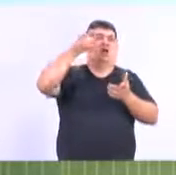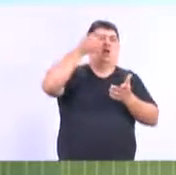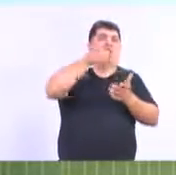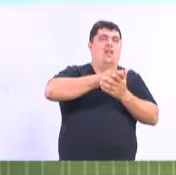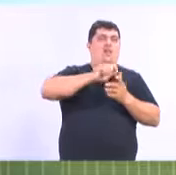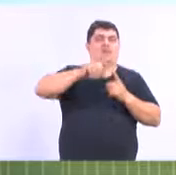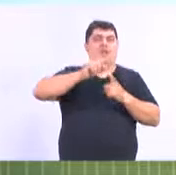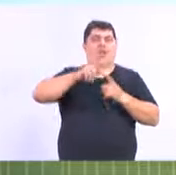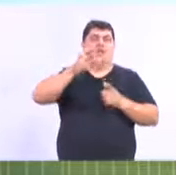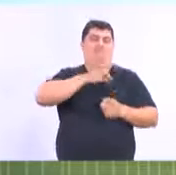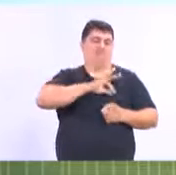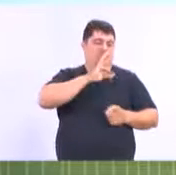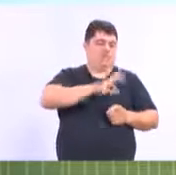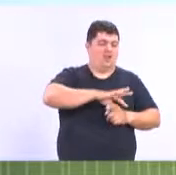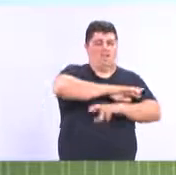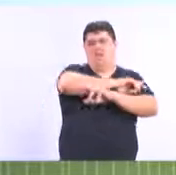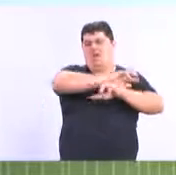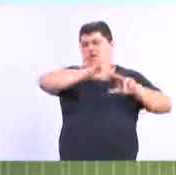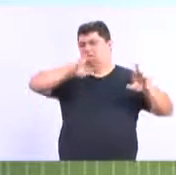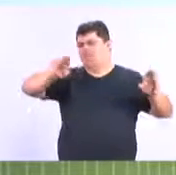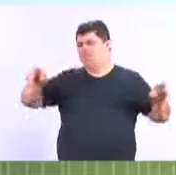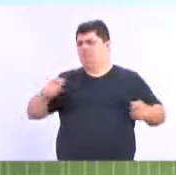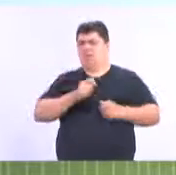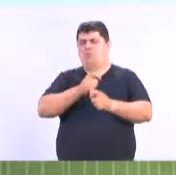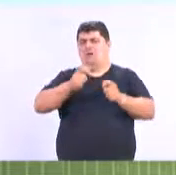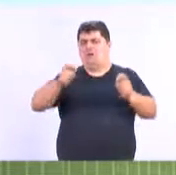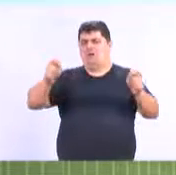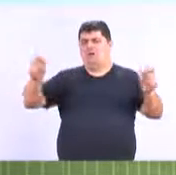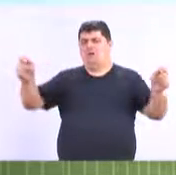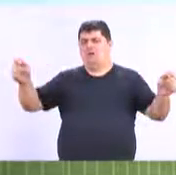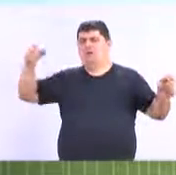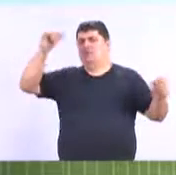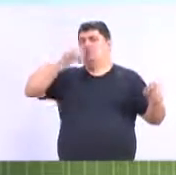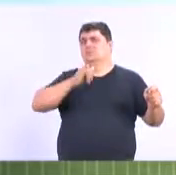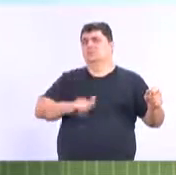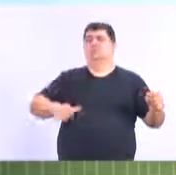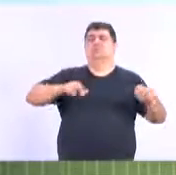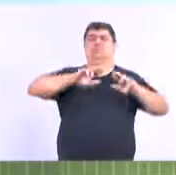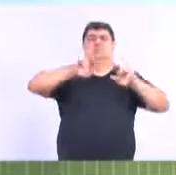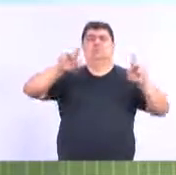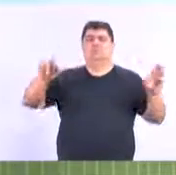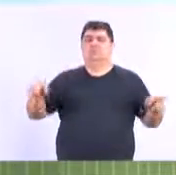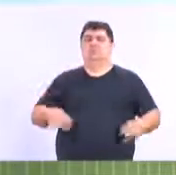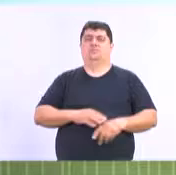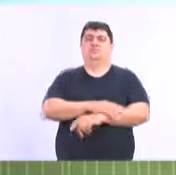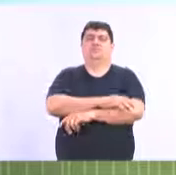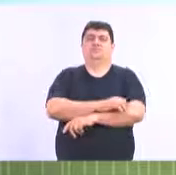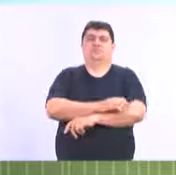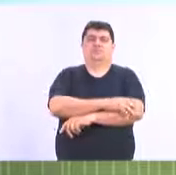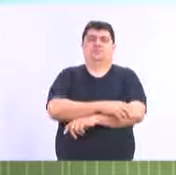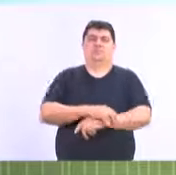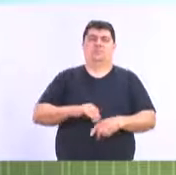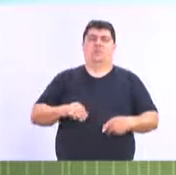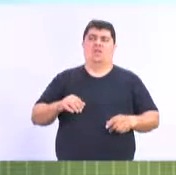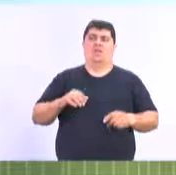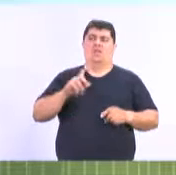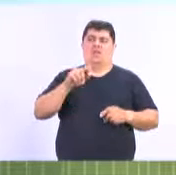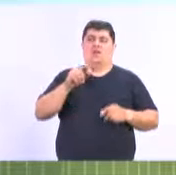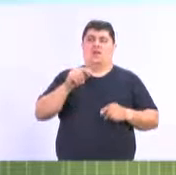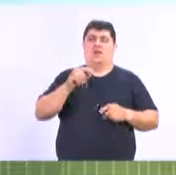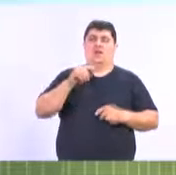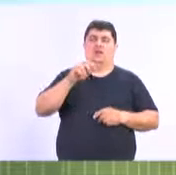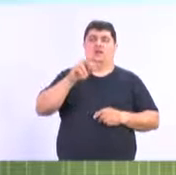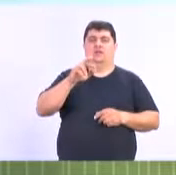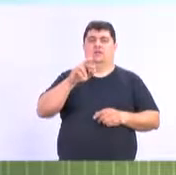meus funcionários de vendas, para pagar energia do prédio de vendas. Então essa é chamada a margem